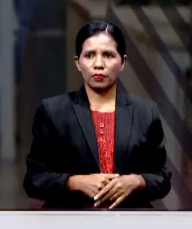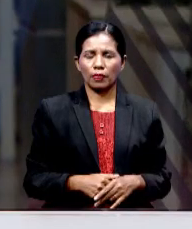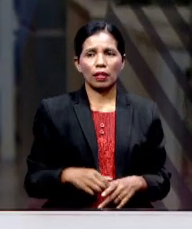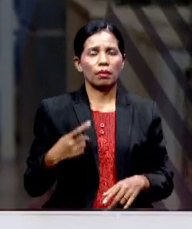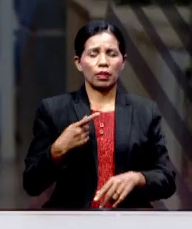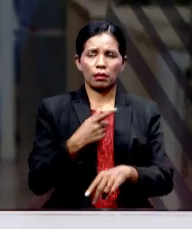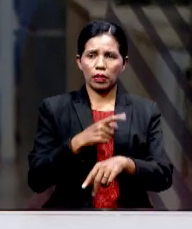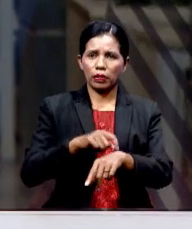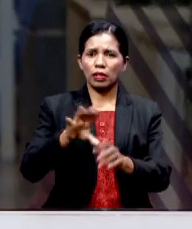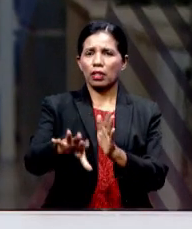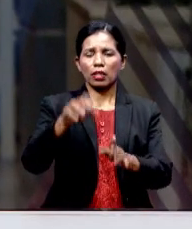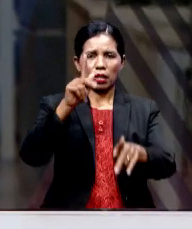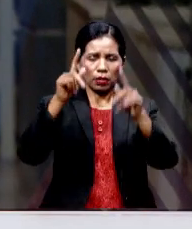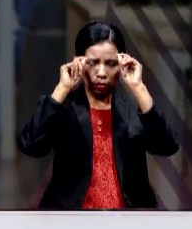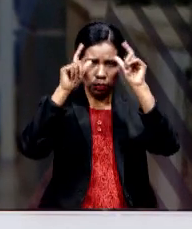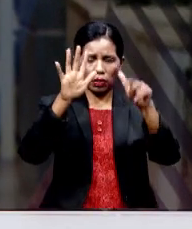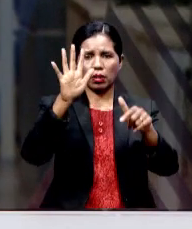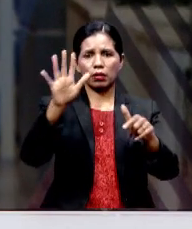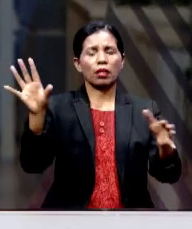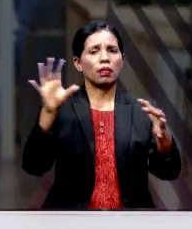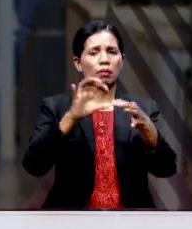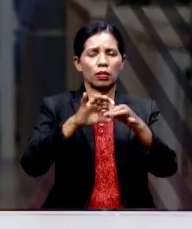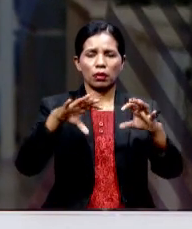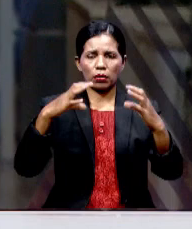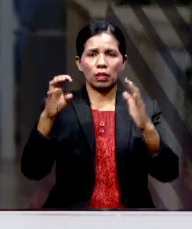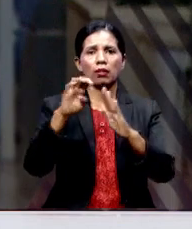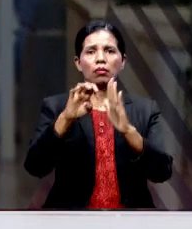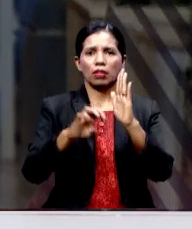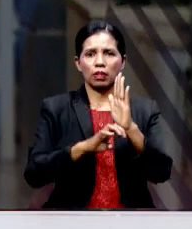Parlamento Nasional Hili Timoroang na lima ba membro Konselho Estado.